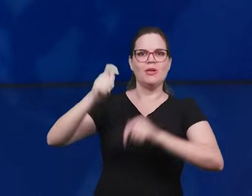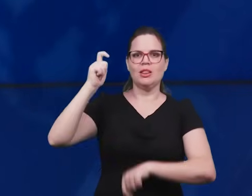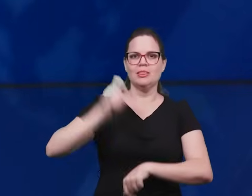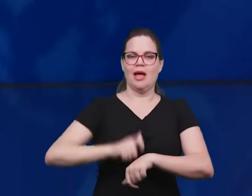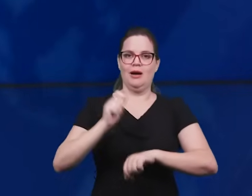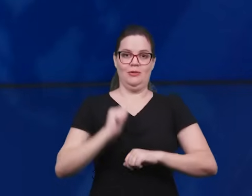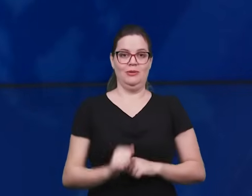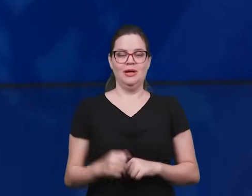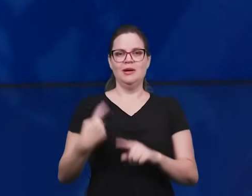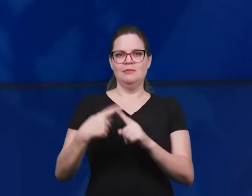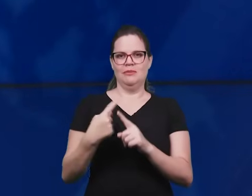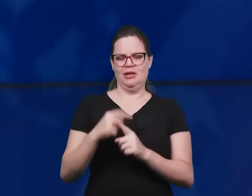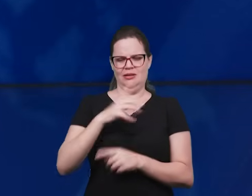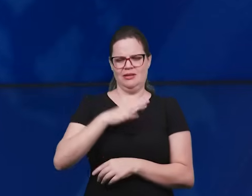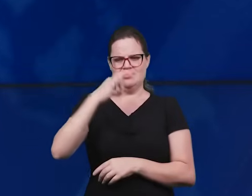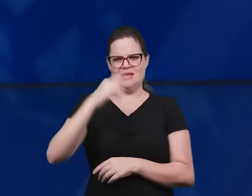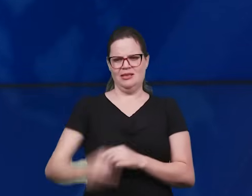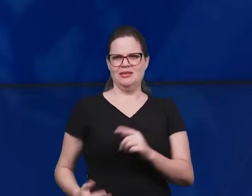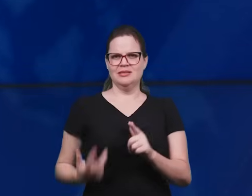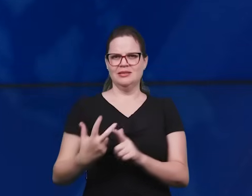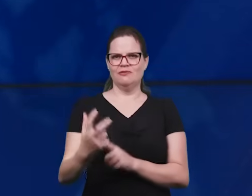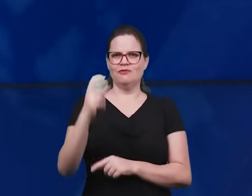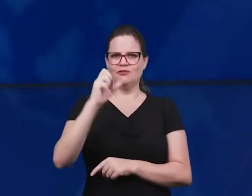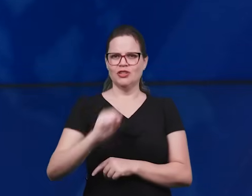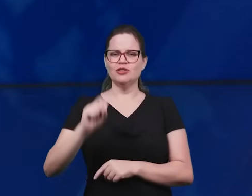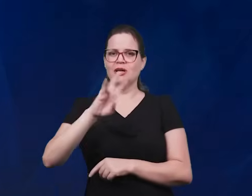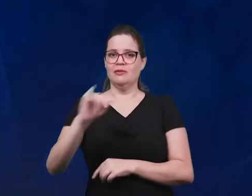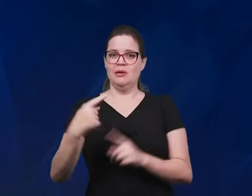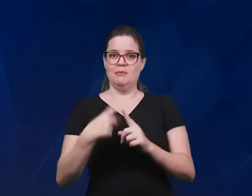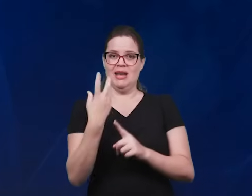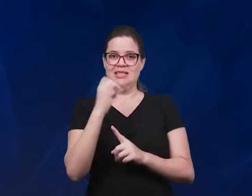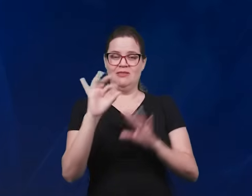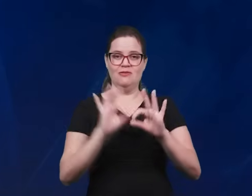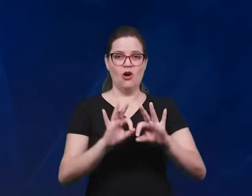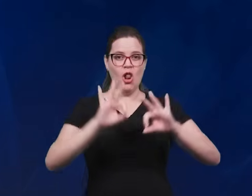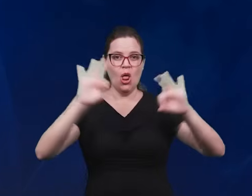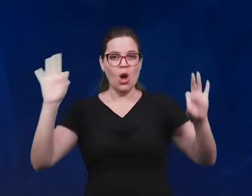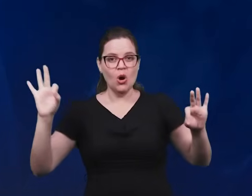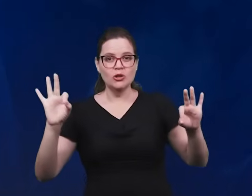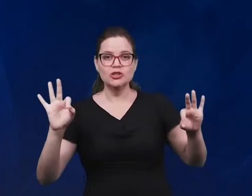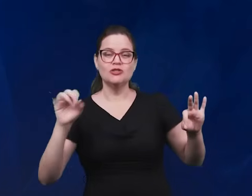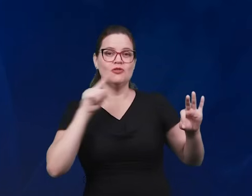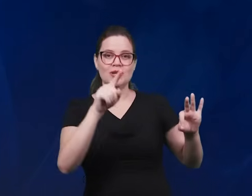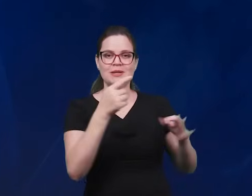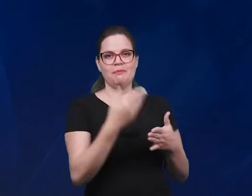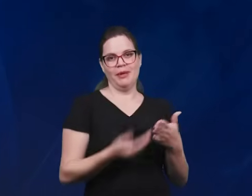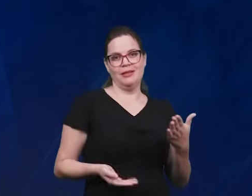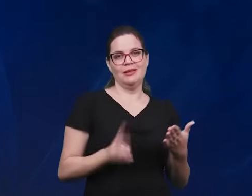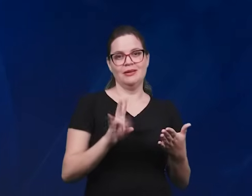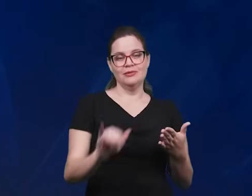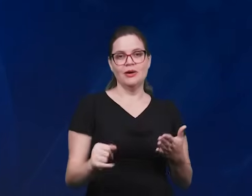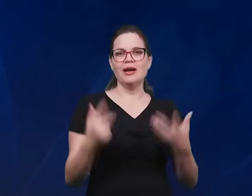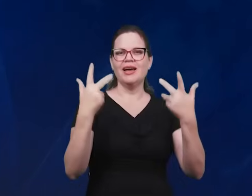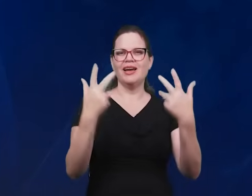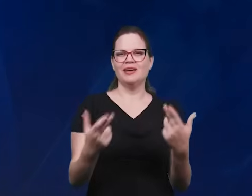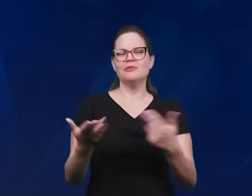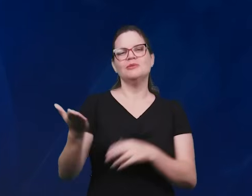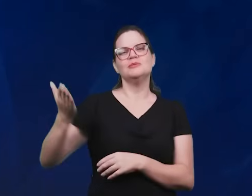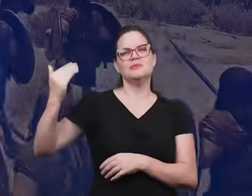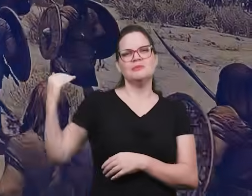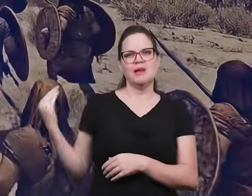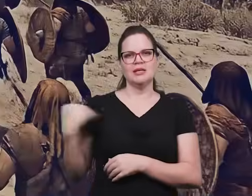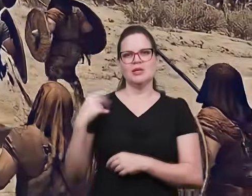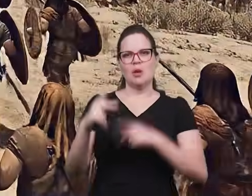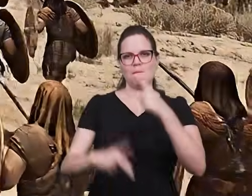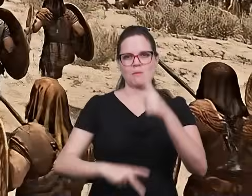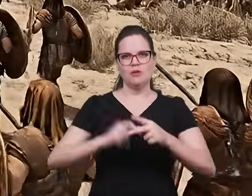por certo, trará grandes derrotas. Este episódio ocorreu quando alguns dos filhos de Israel partiram para